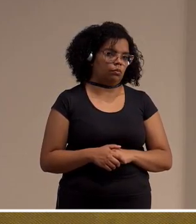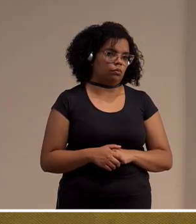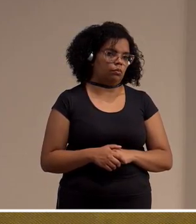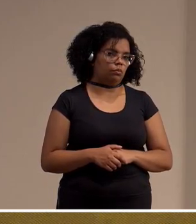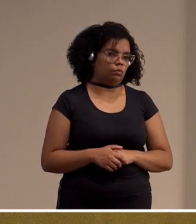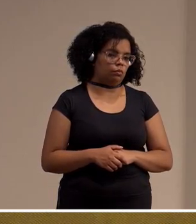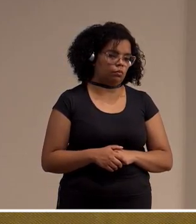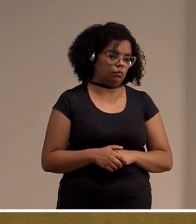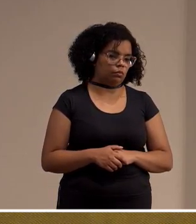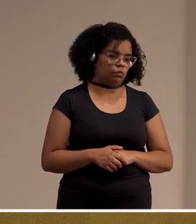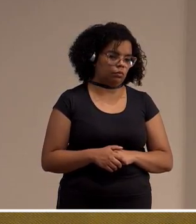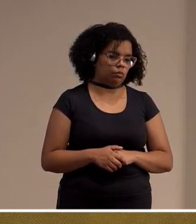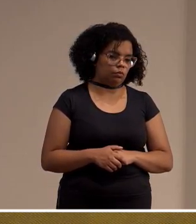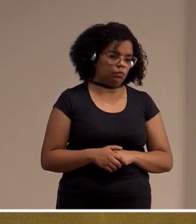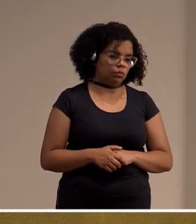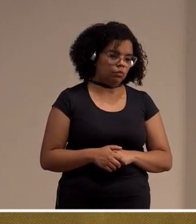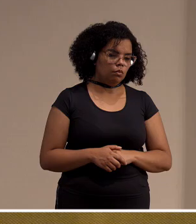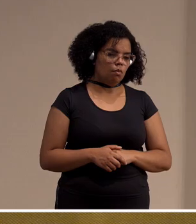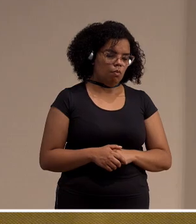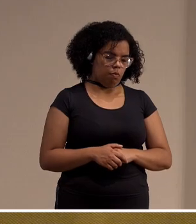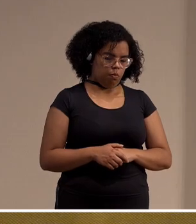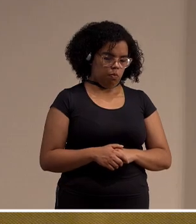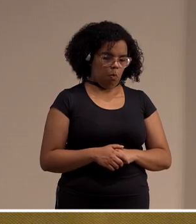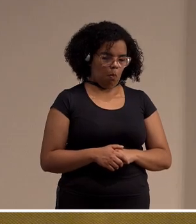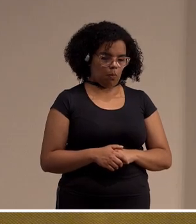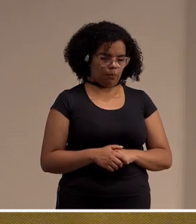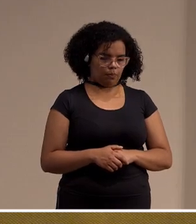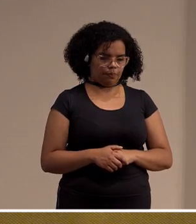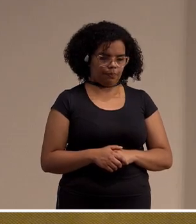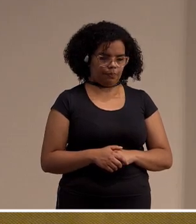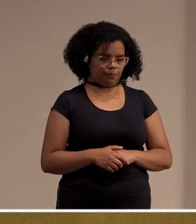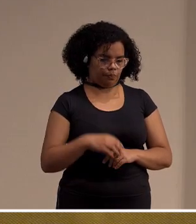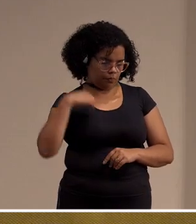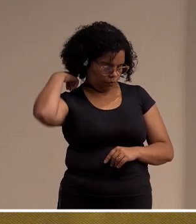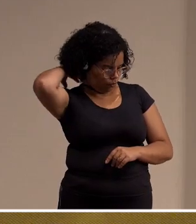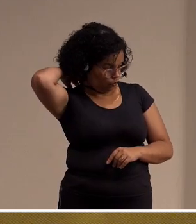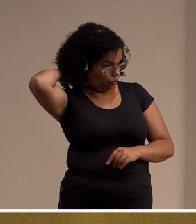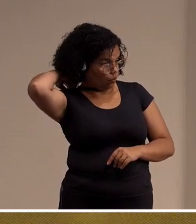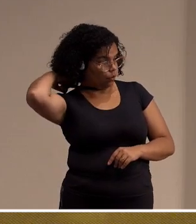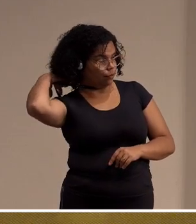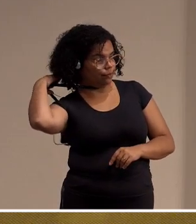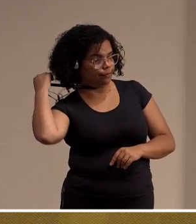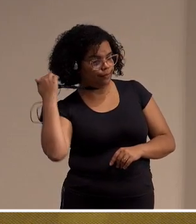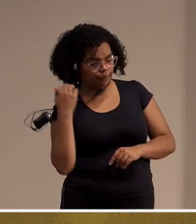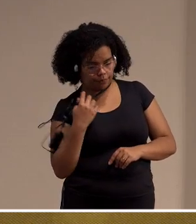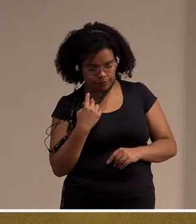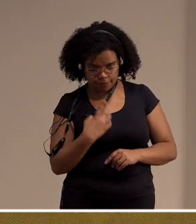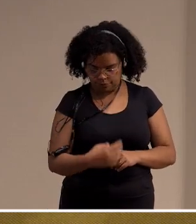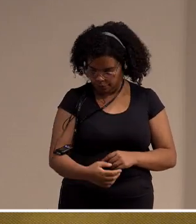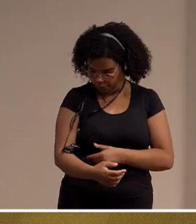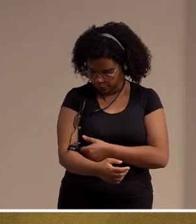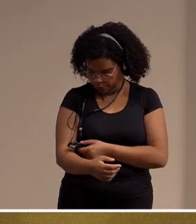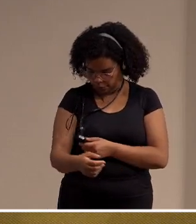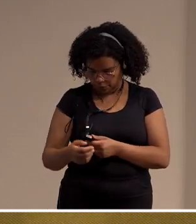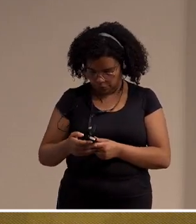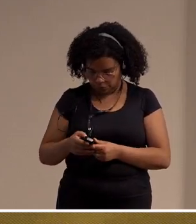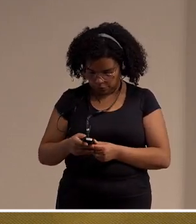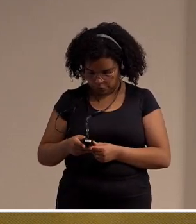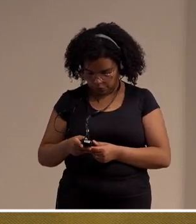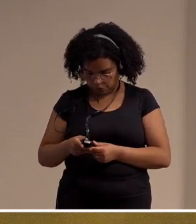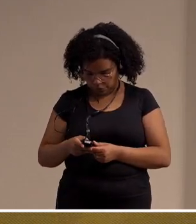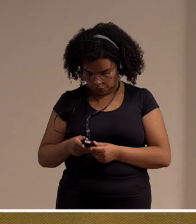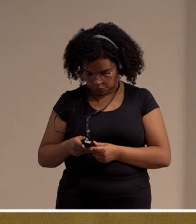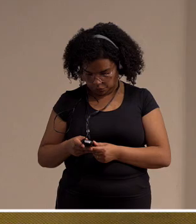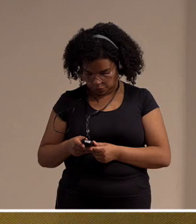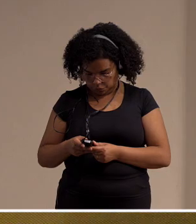no ficción científica, que un poco un género de este libro. Y mi pregunta para Yoka